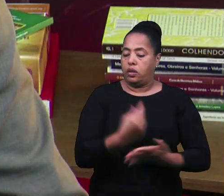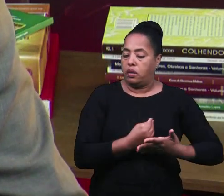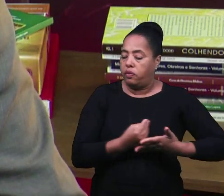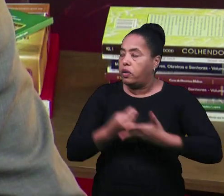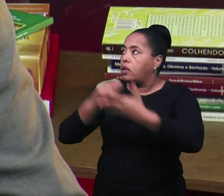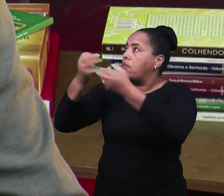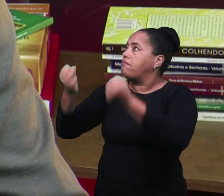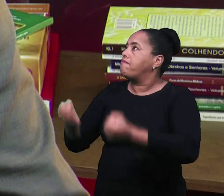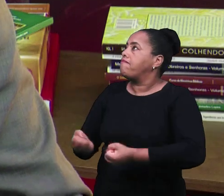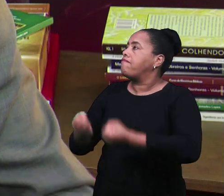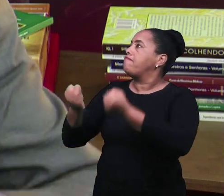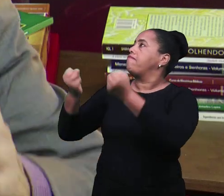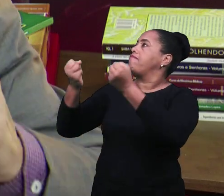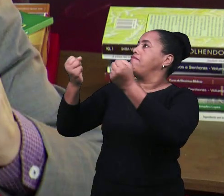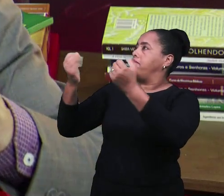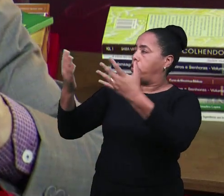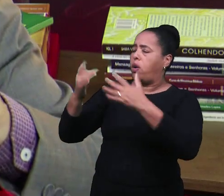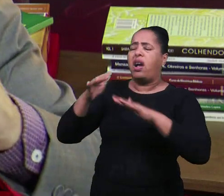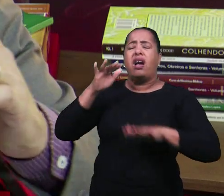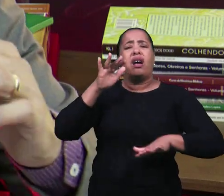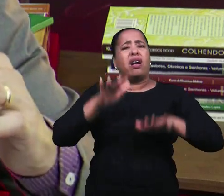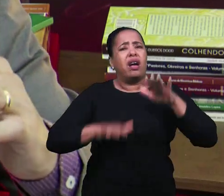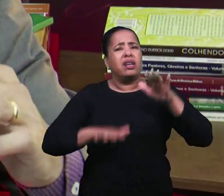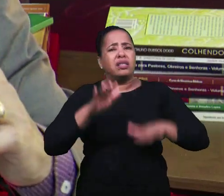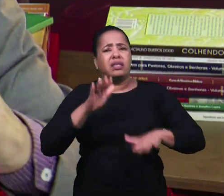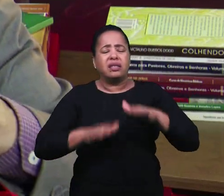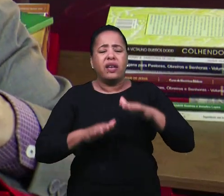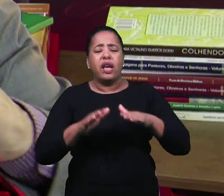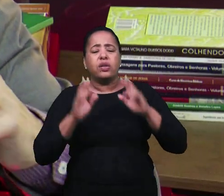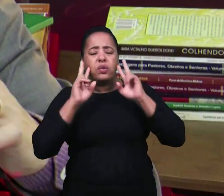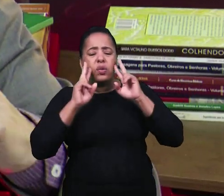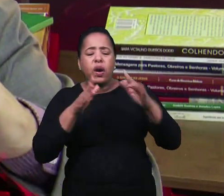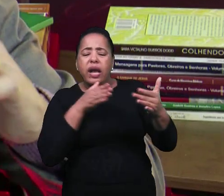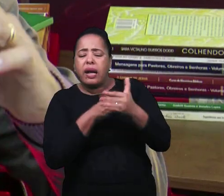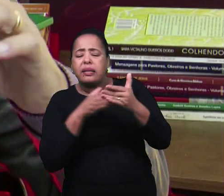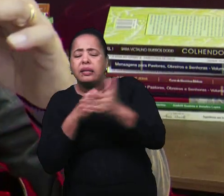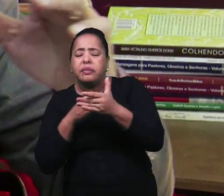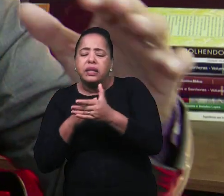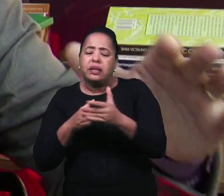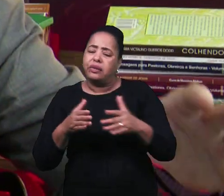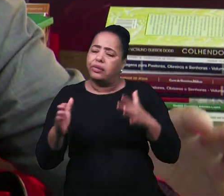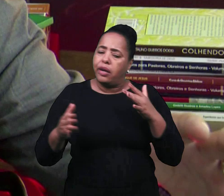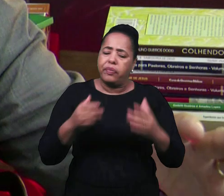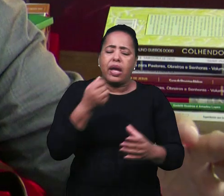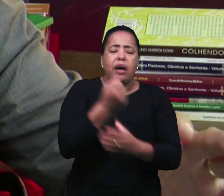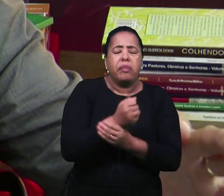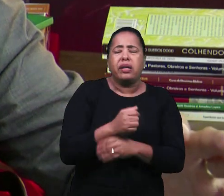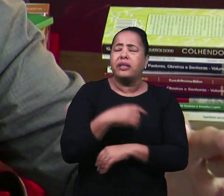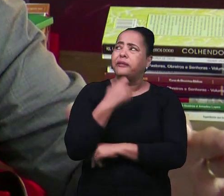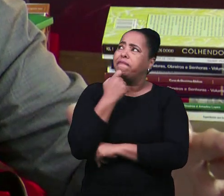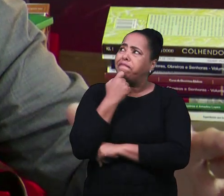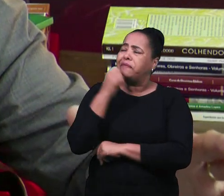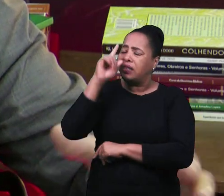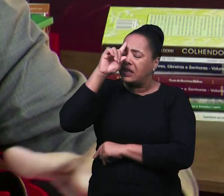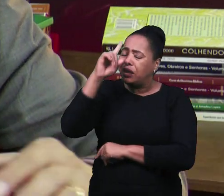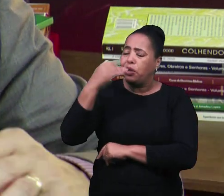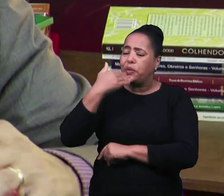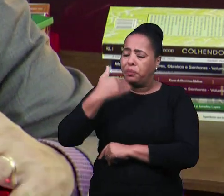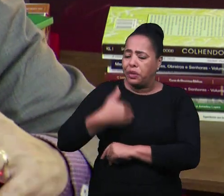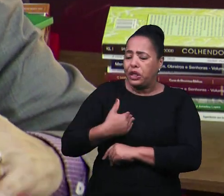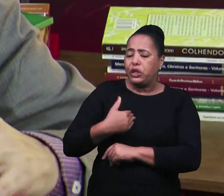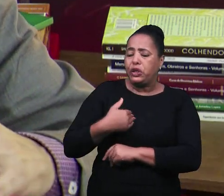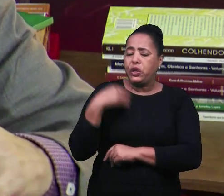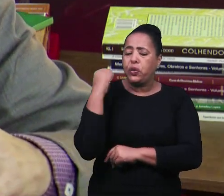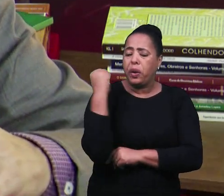vida ao Senhor, às vezes nossa visão é muito limitada. Abraão estava olhando ali, Deus me pediu para sacrificar o meu